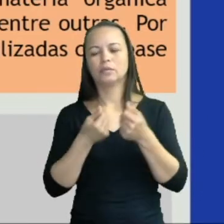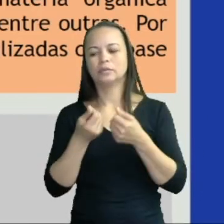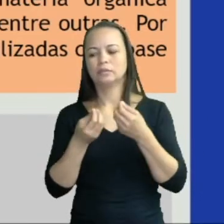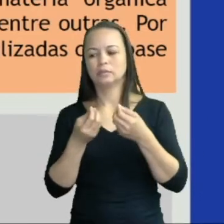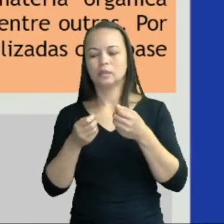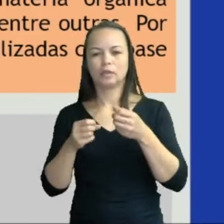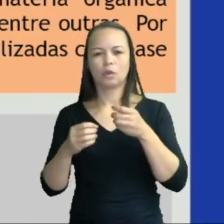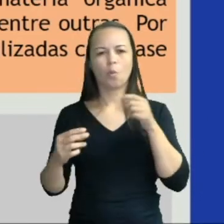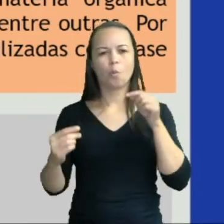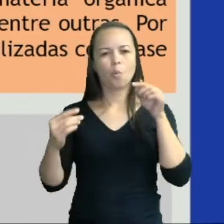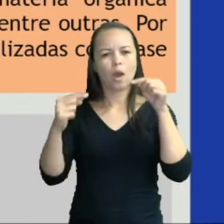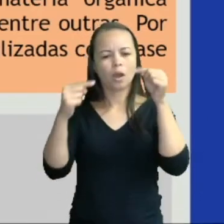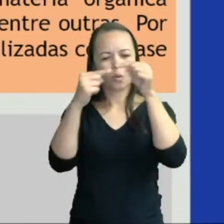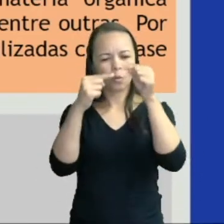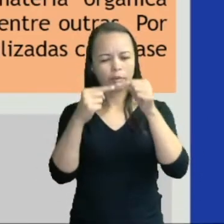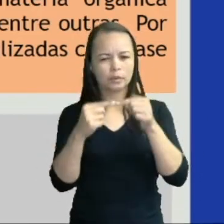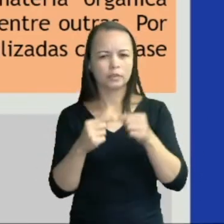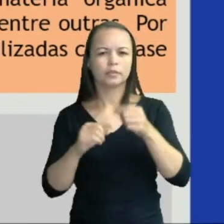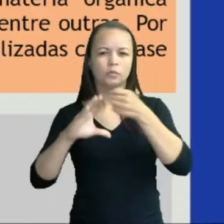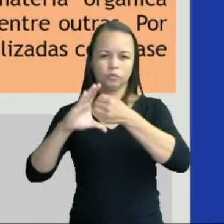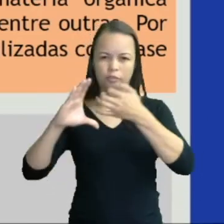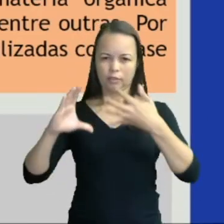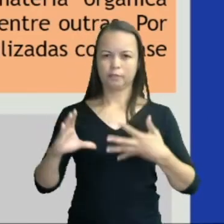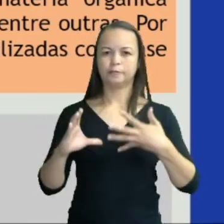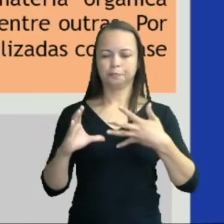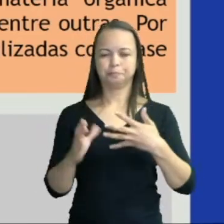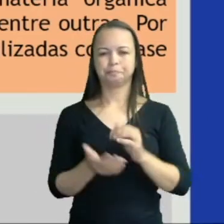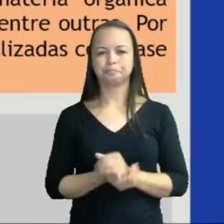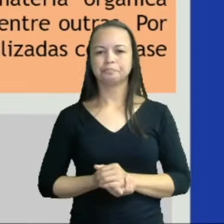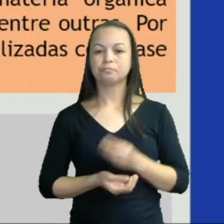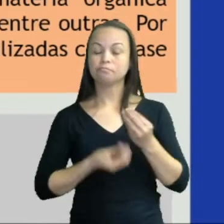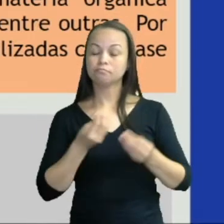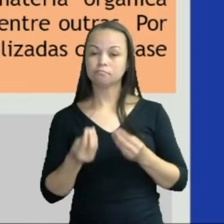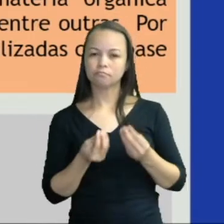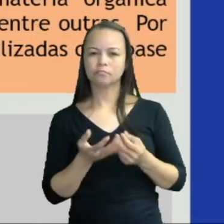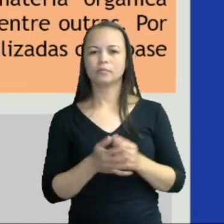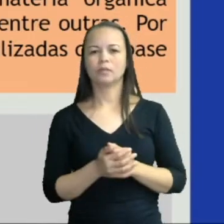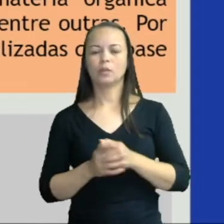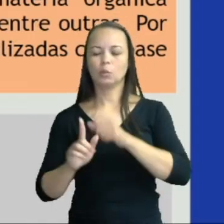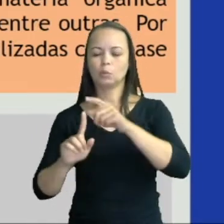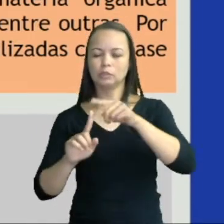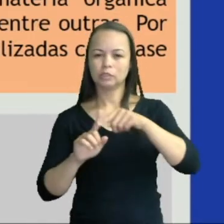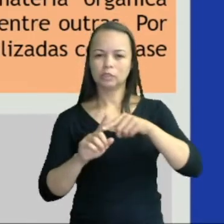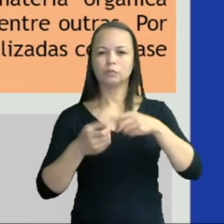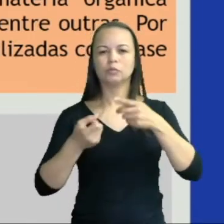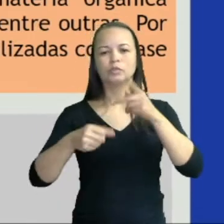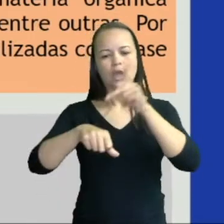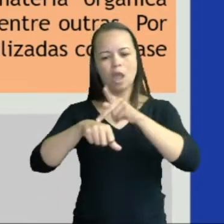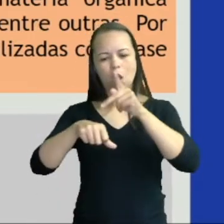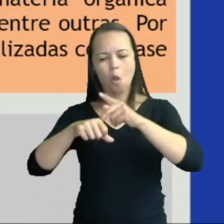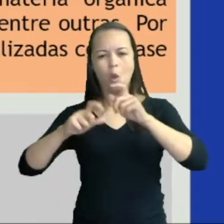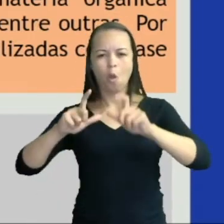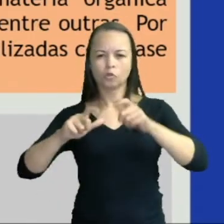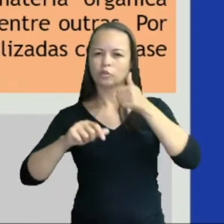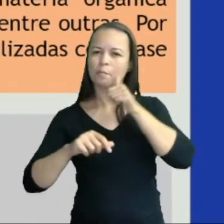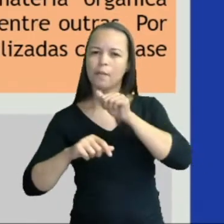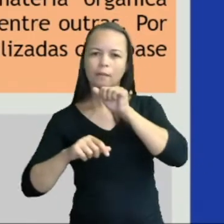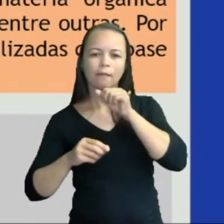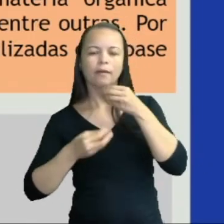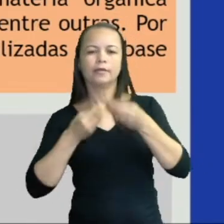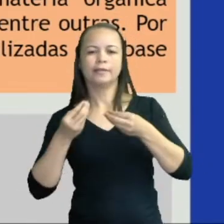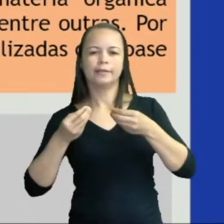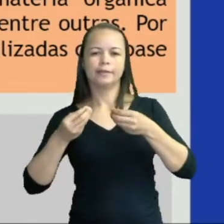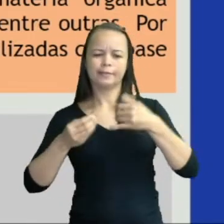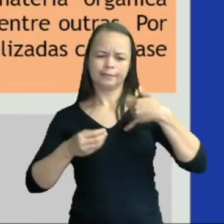uma combinação de diferentes características, tais como o tipo de rocha-mãe, idade do